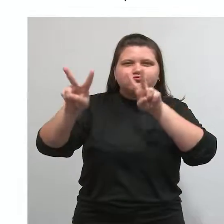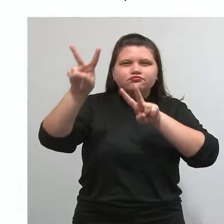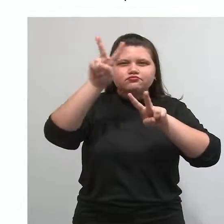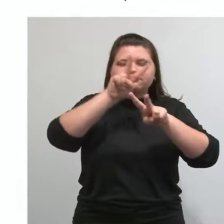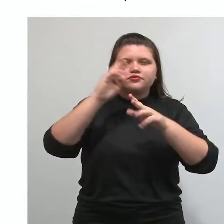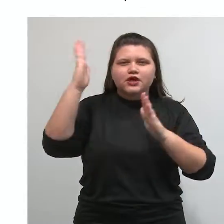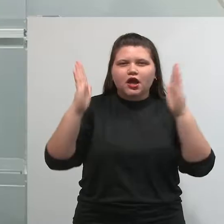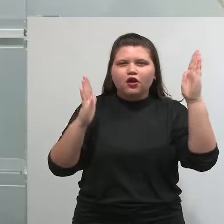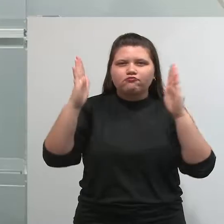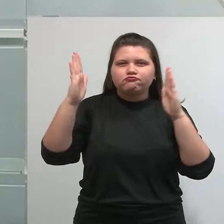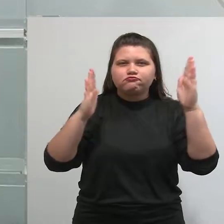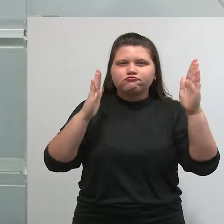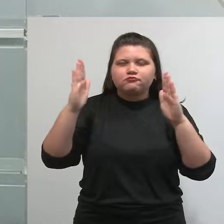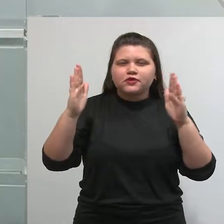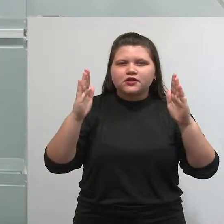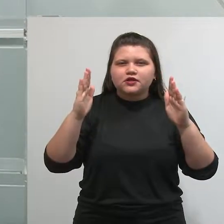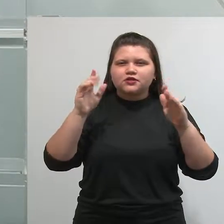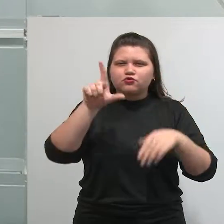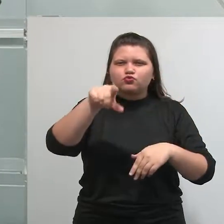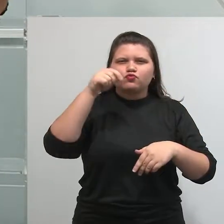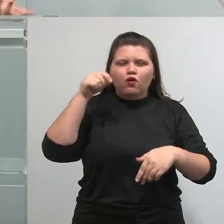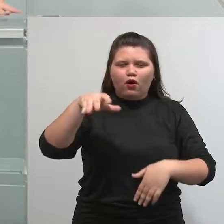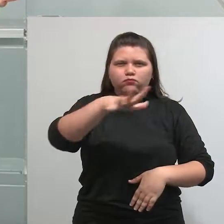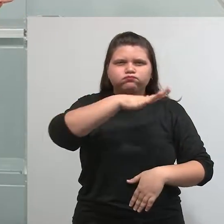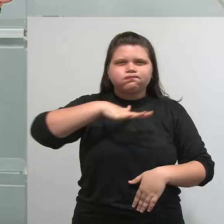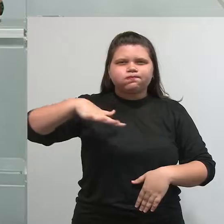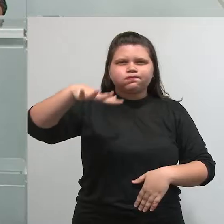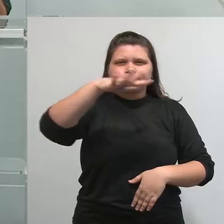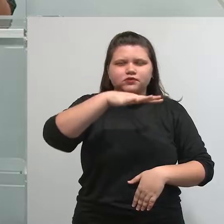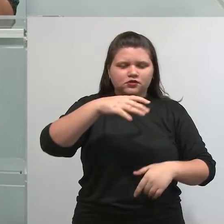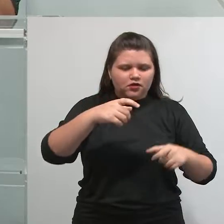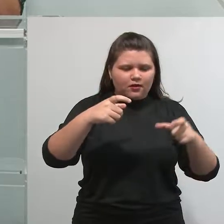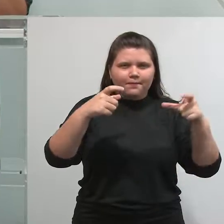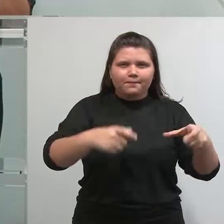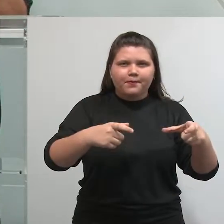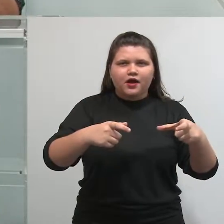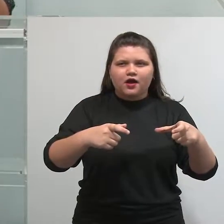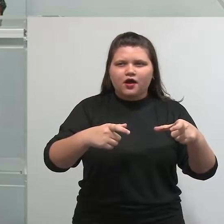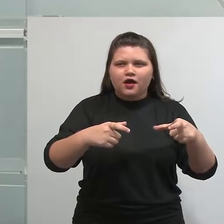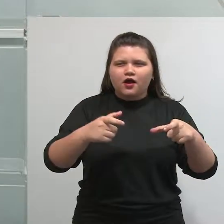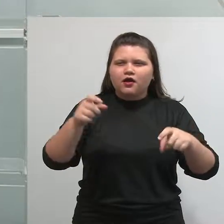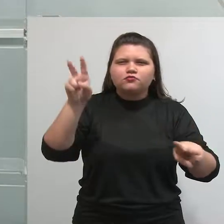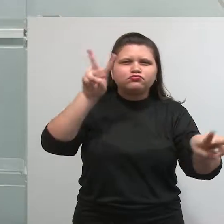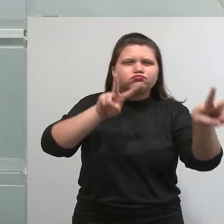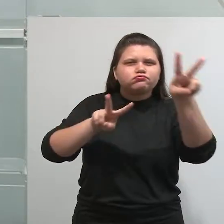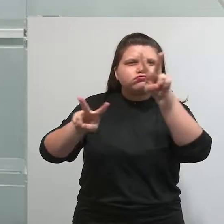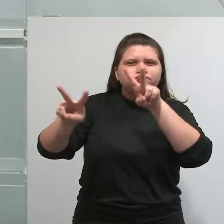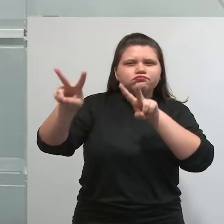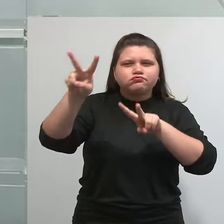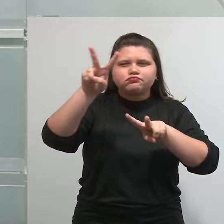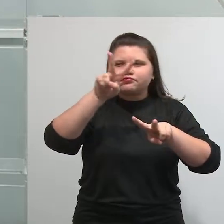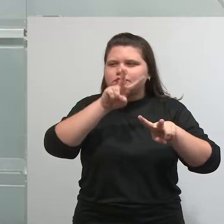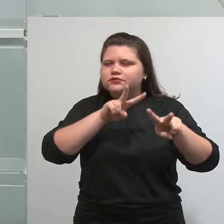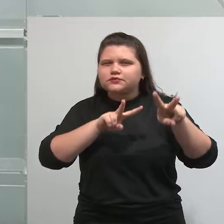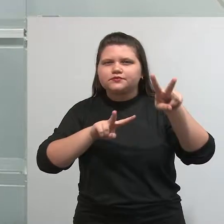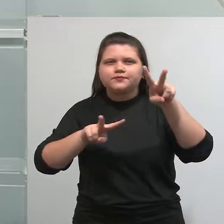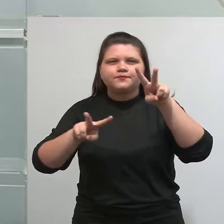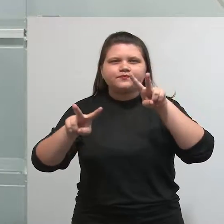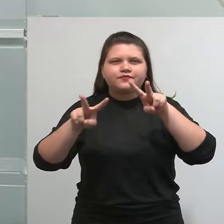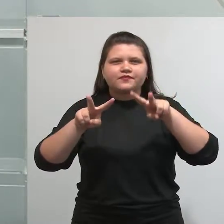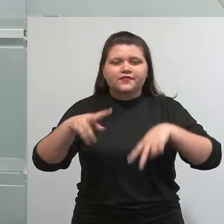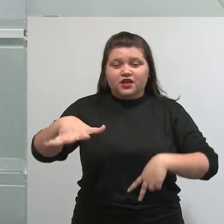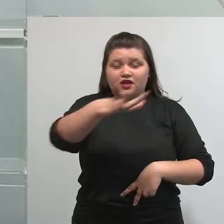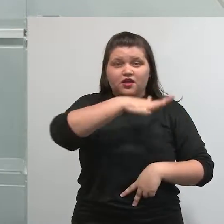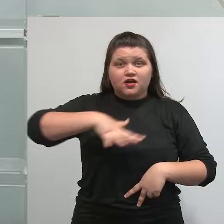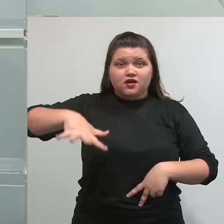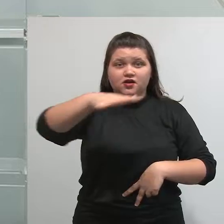vai escolher o seu local de observação, né? O espaço que você irá desenvolver, o seu campo